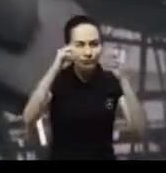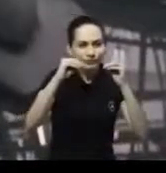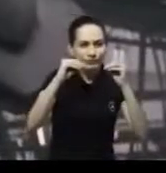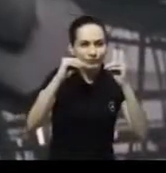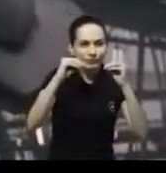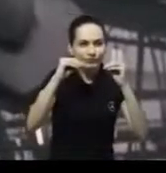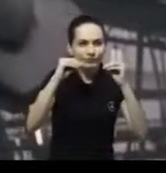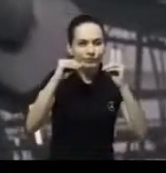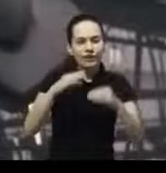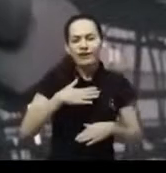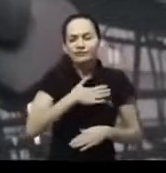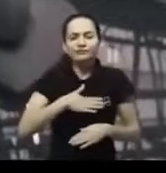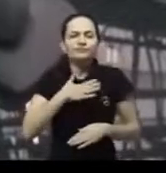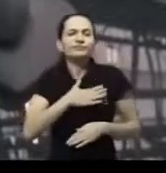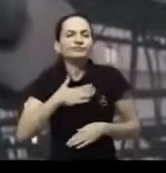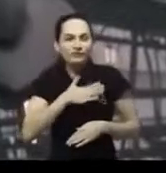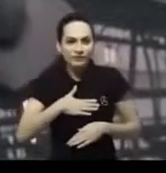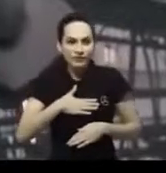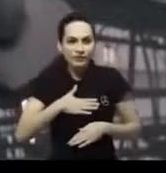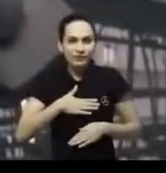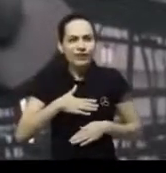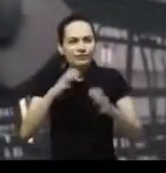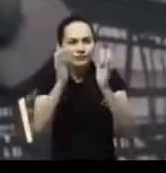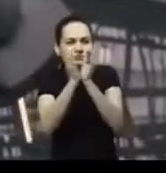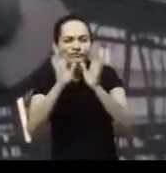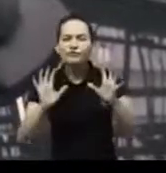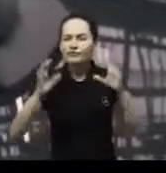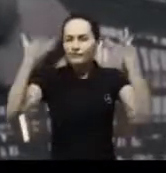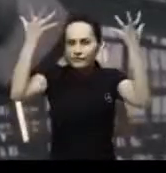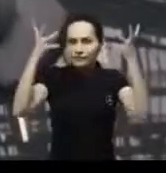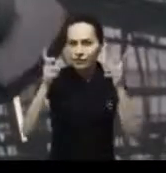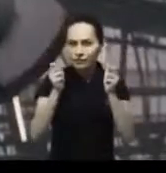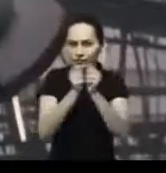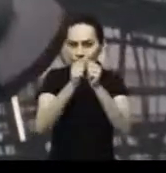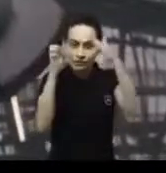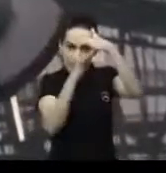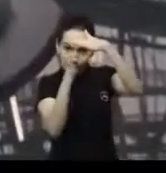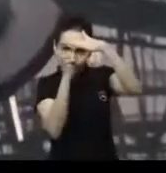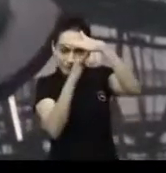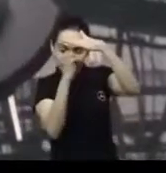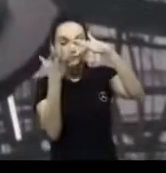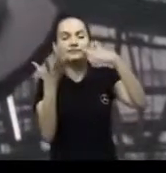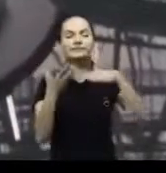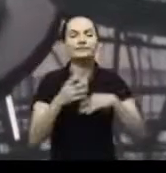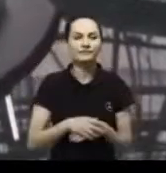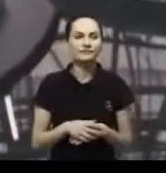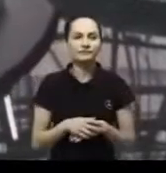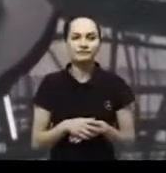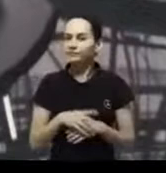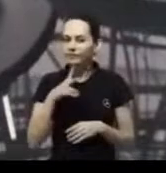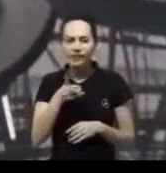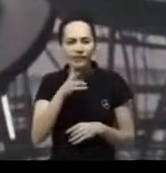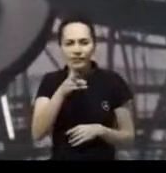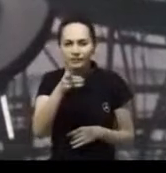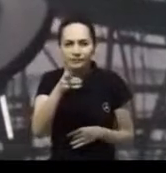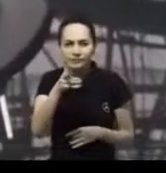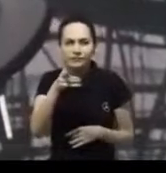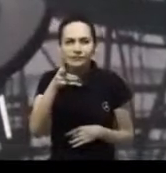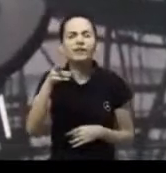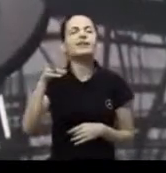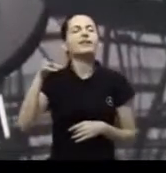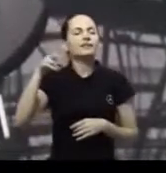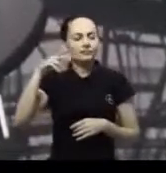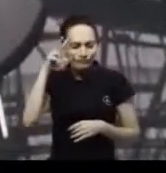que satisfaz ao fazer a parte deste evento que texto imprensa que está sempre e se o turiya